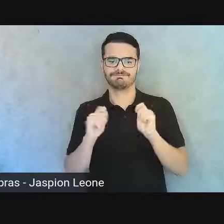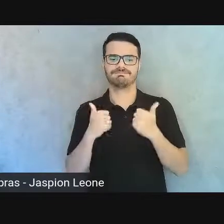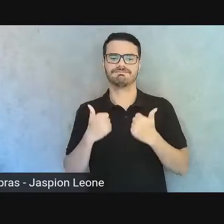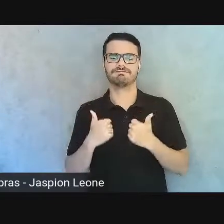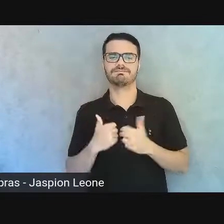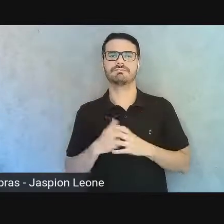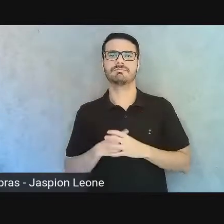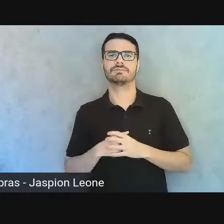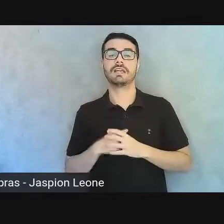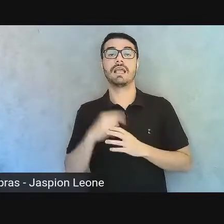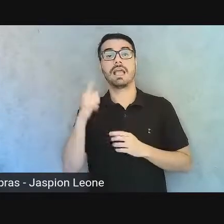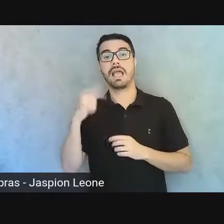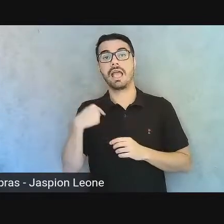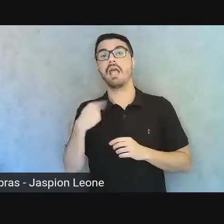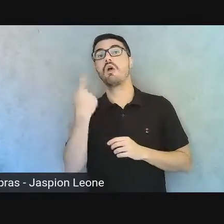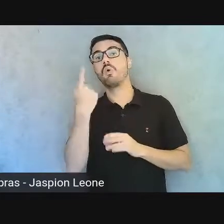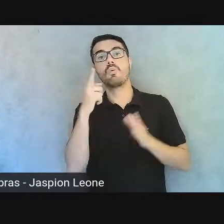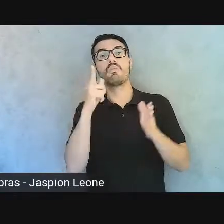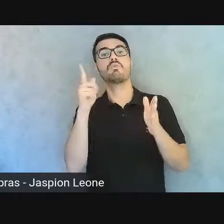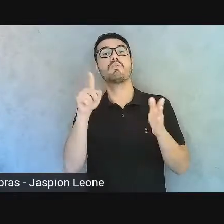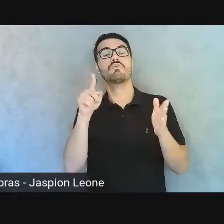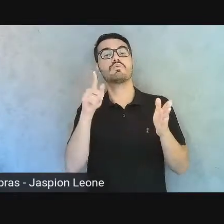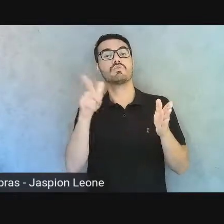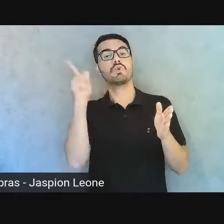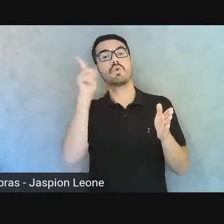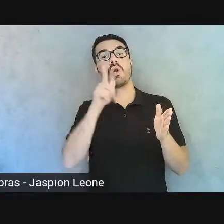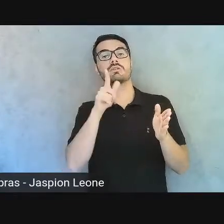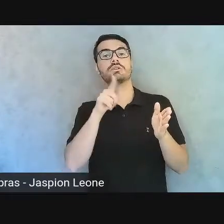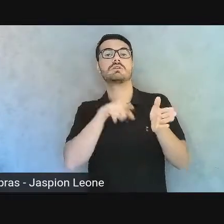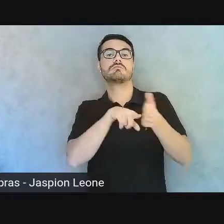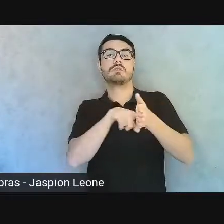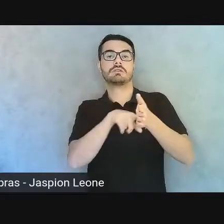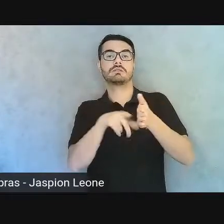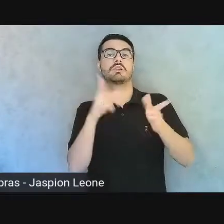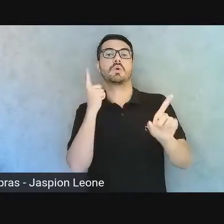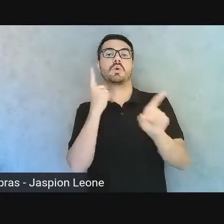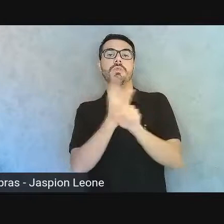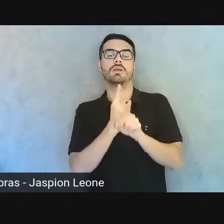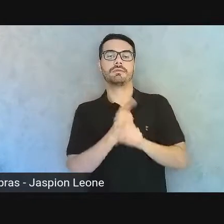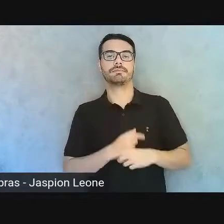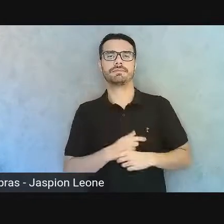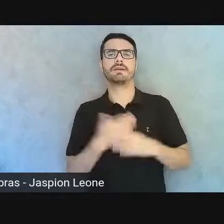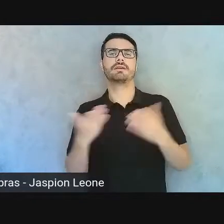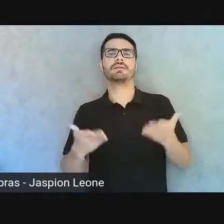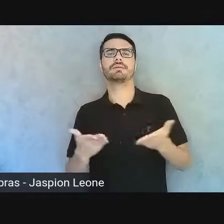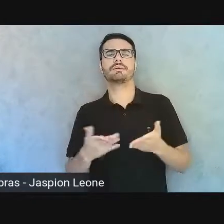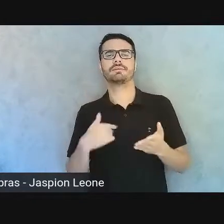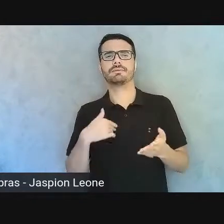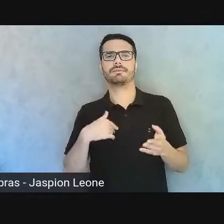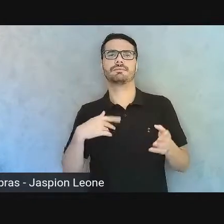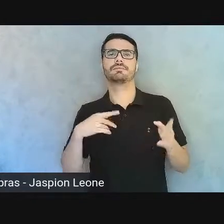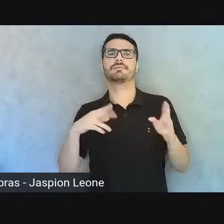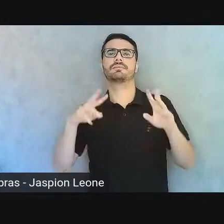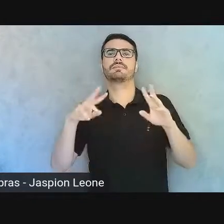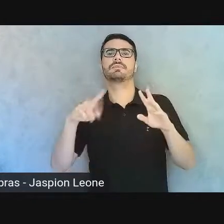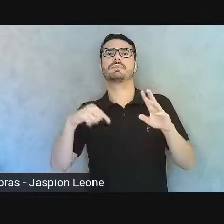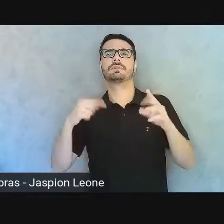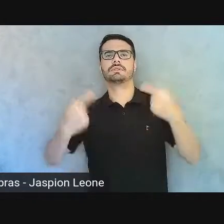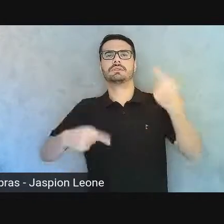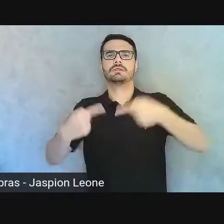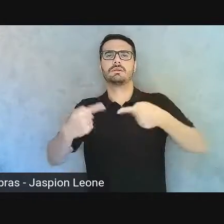das leituras que se pode fazer. Trazendo agora a discussão para uma questão mais